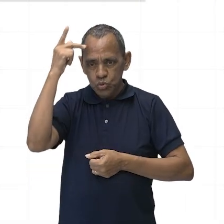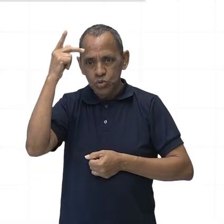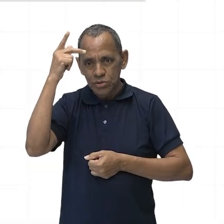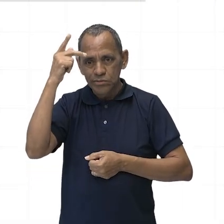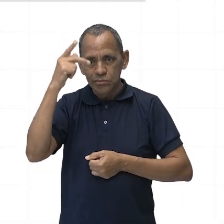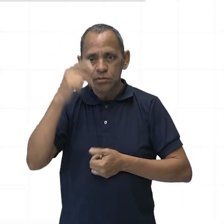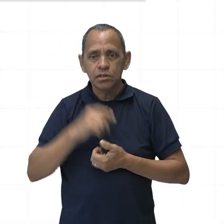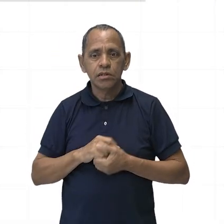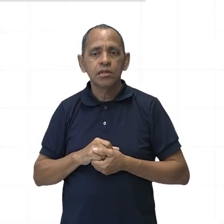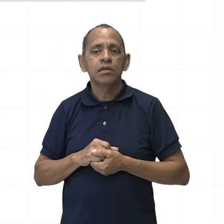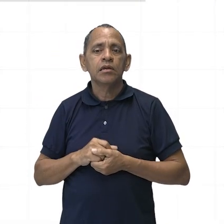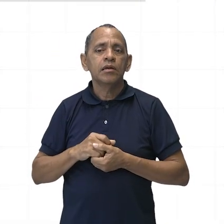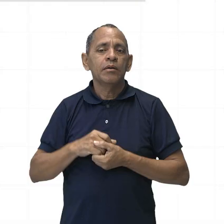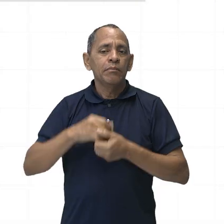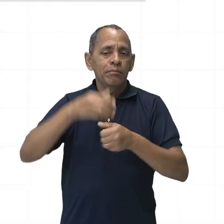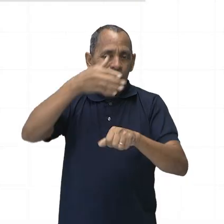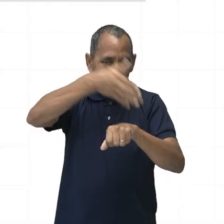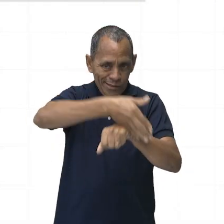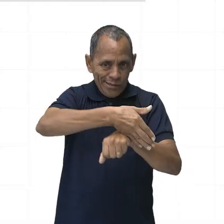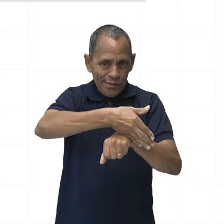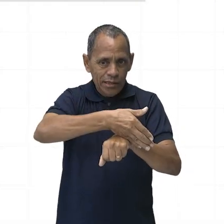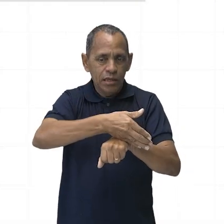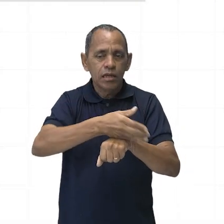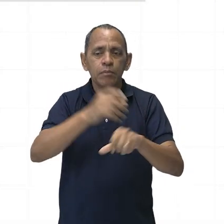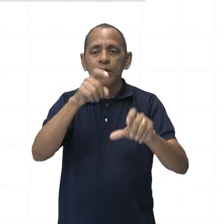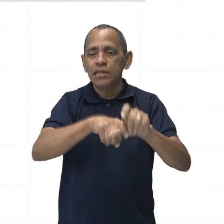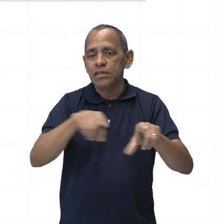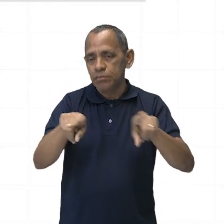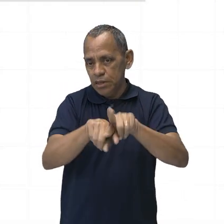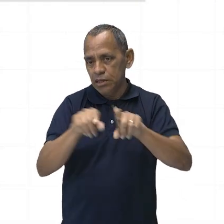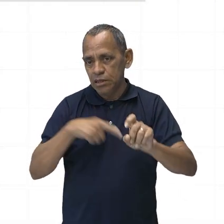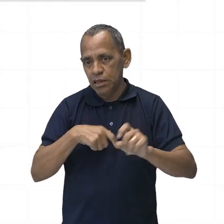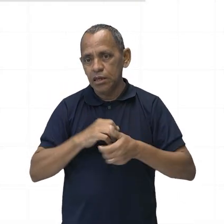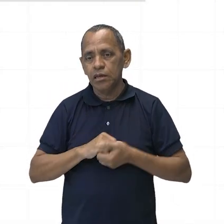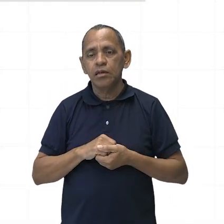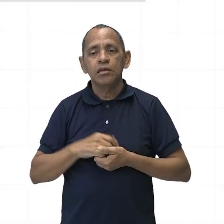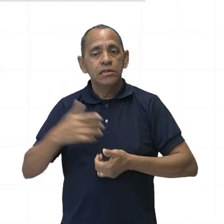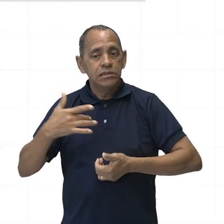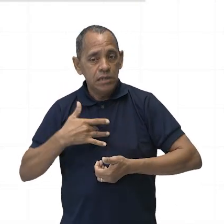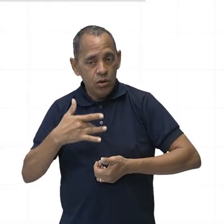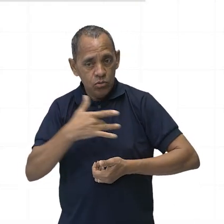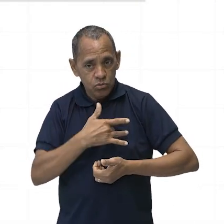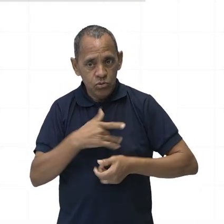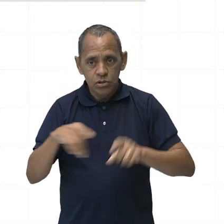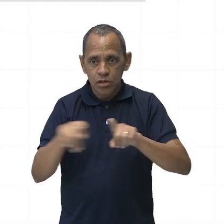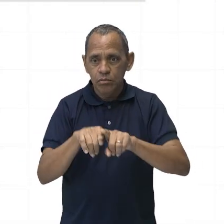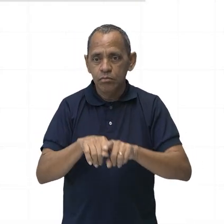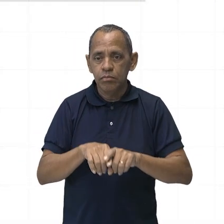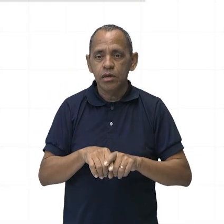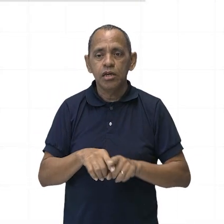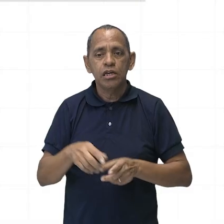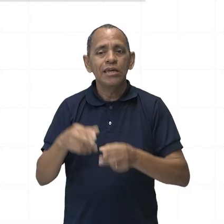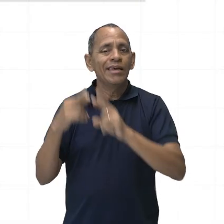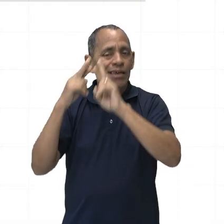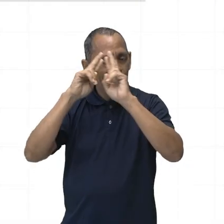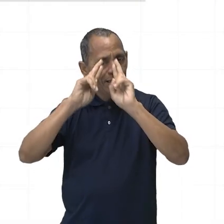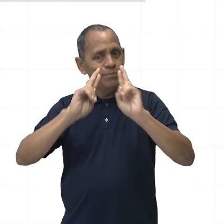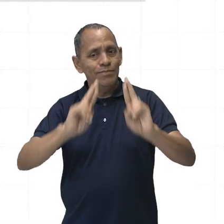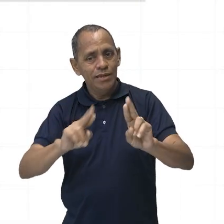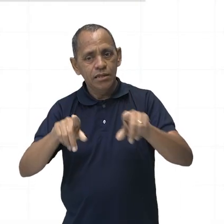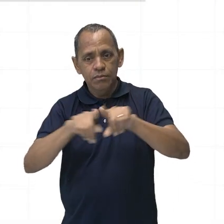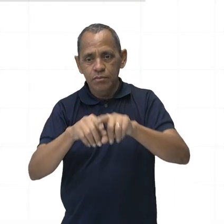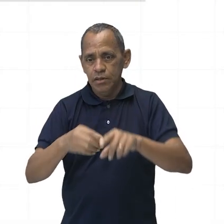povos, precisam ter uma relação sadia e respeitosa com o meio ambiente no qual eles vivem, e respeitando-se